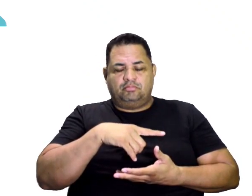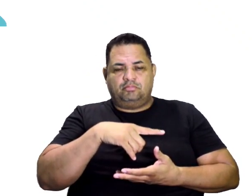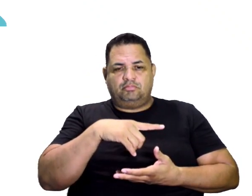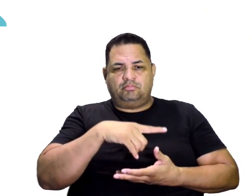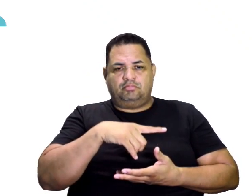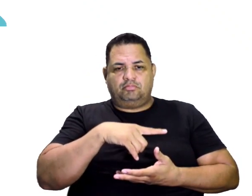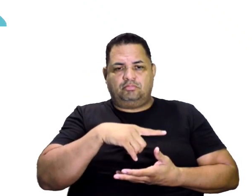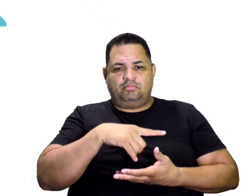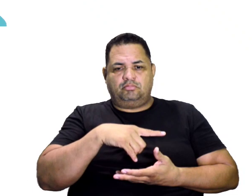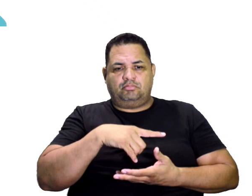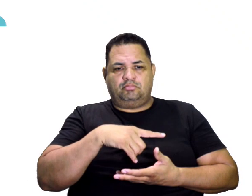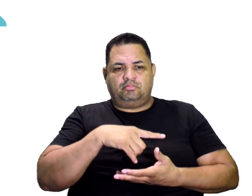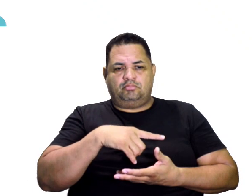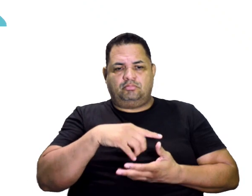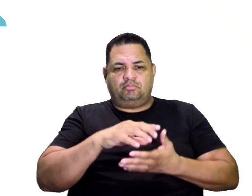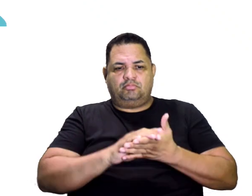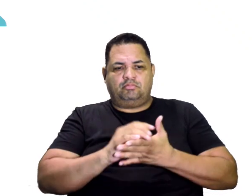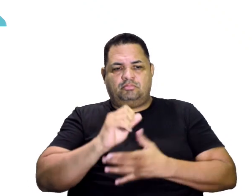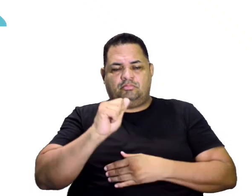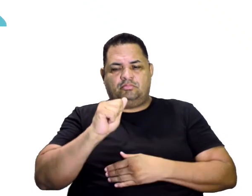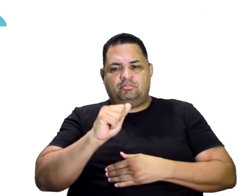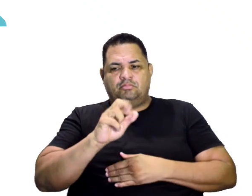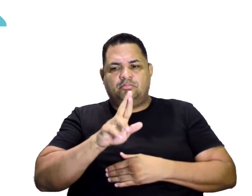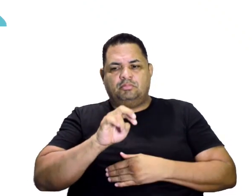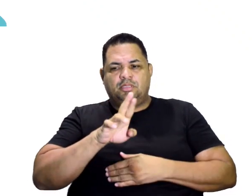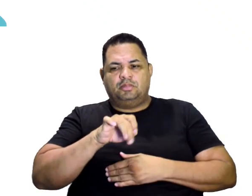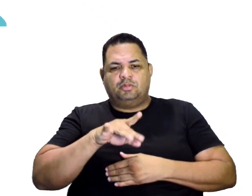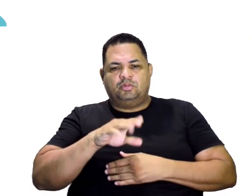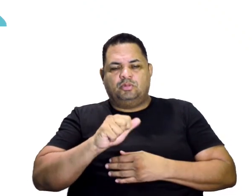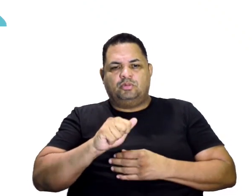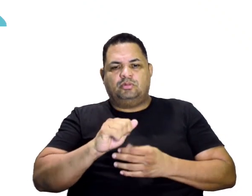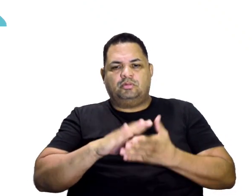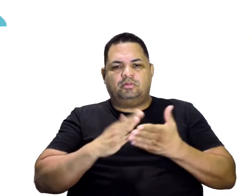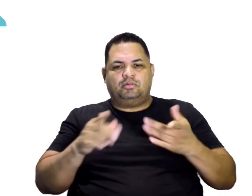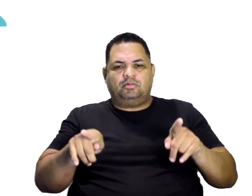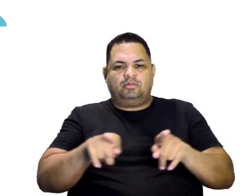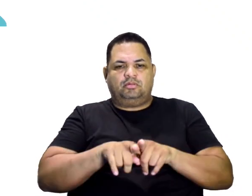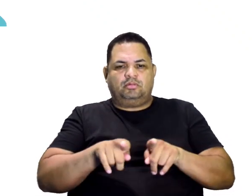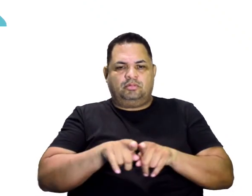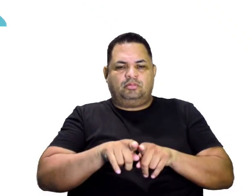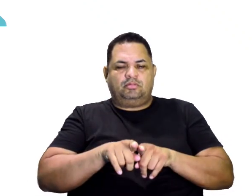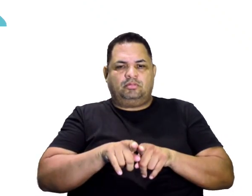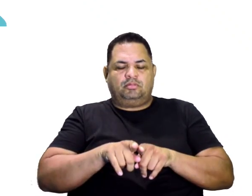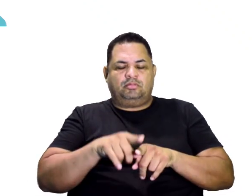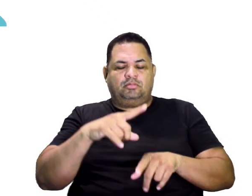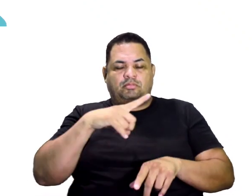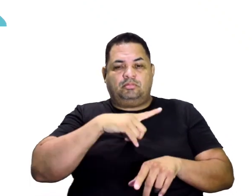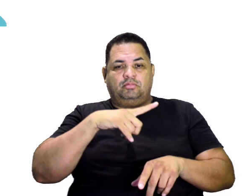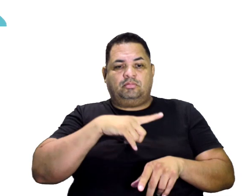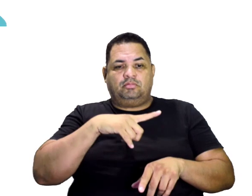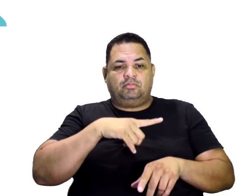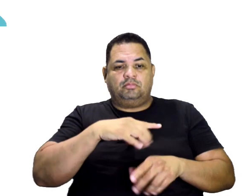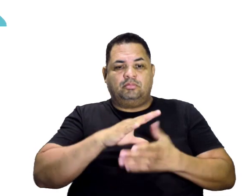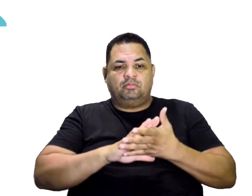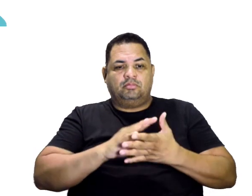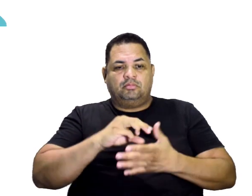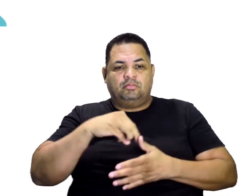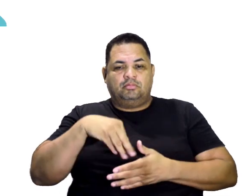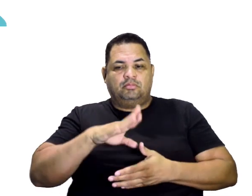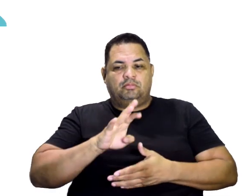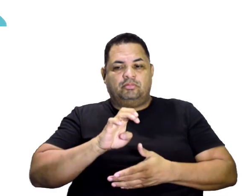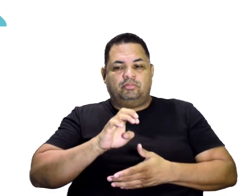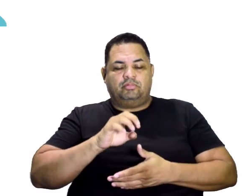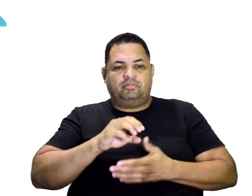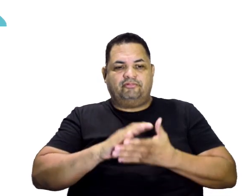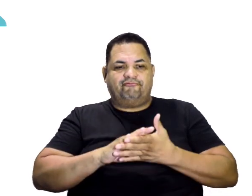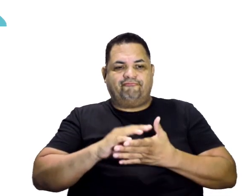Tem a Araruna, né, com Marluí Miranda, e tem também o Vanderlei Moreira, né,